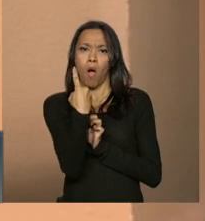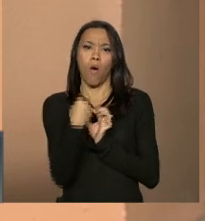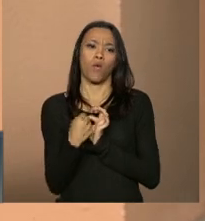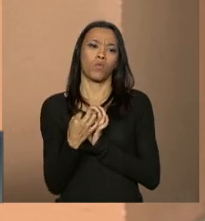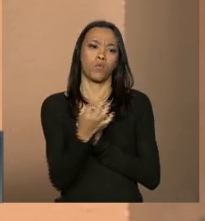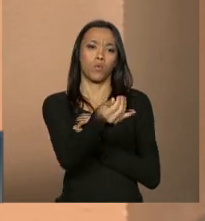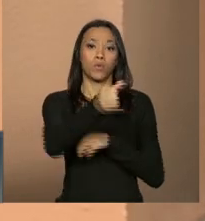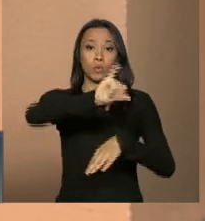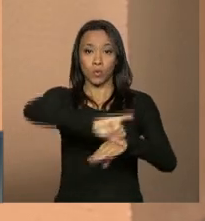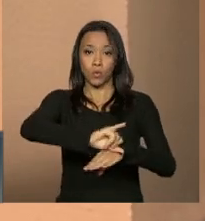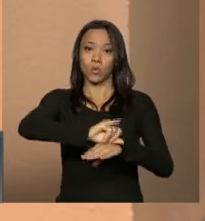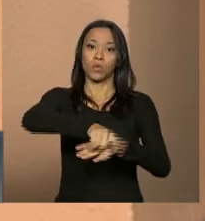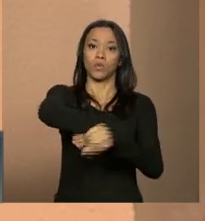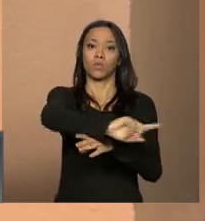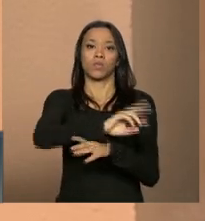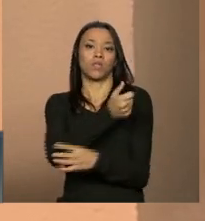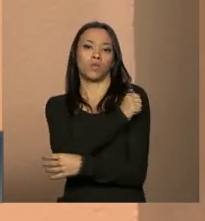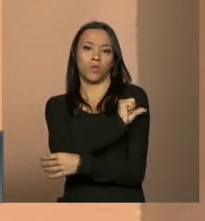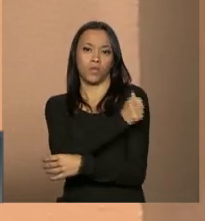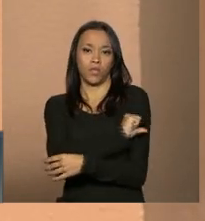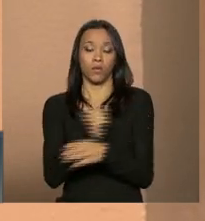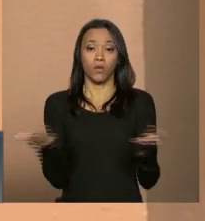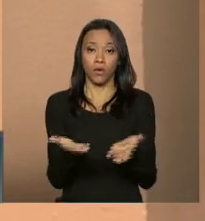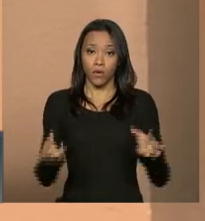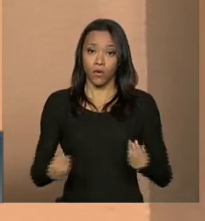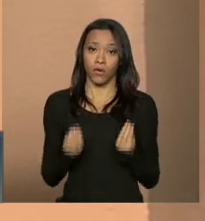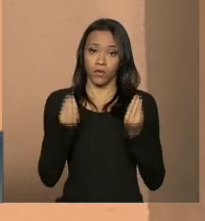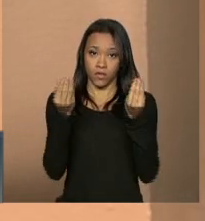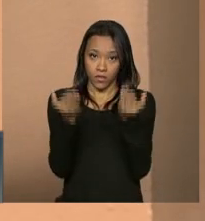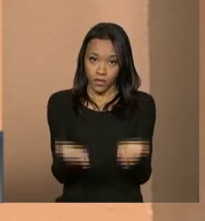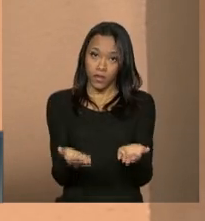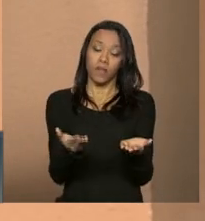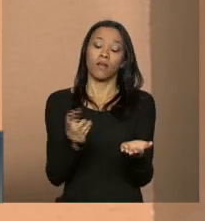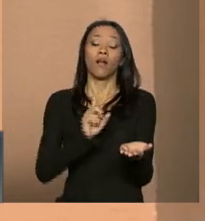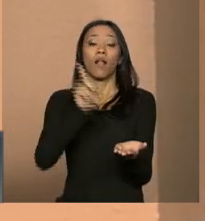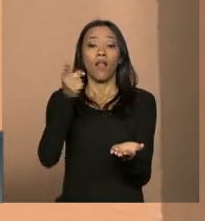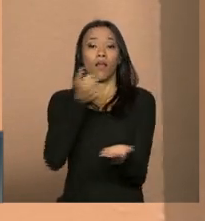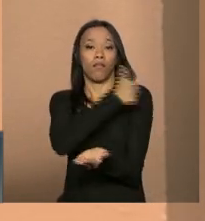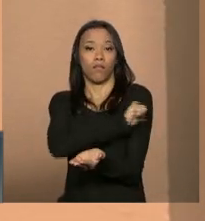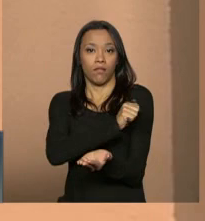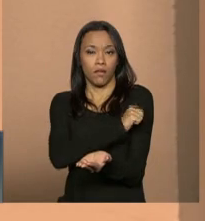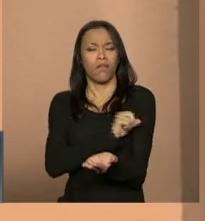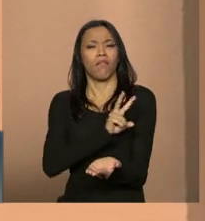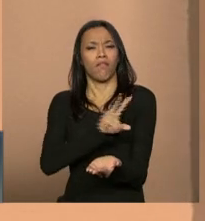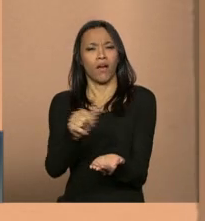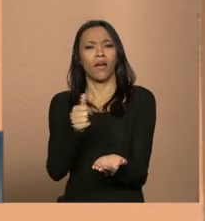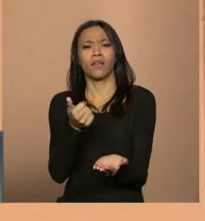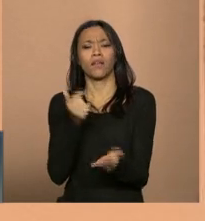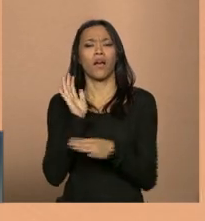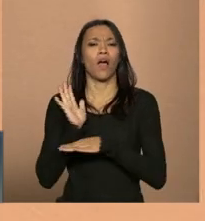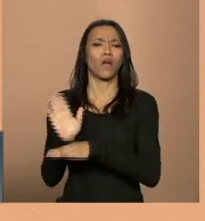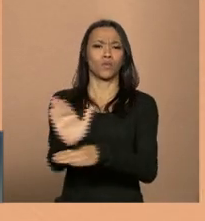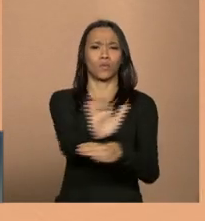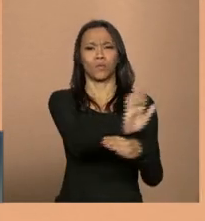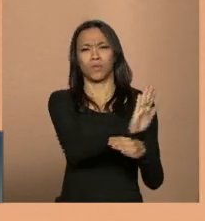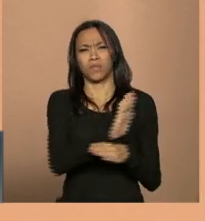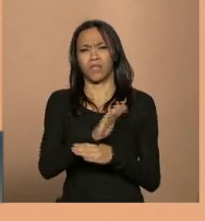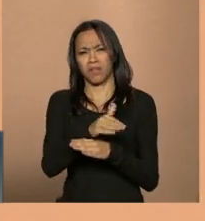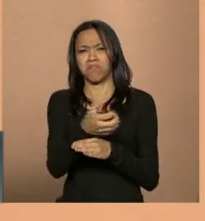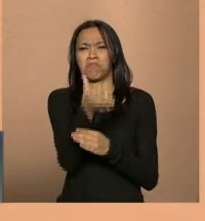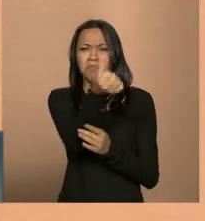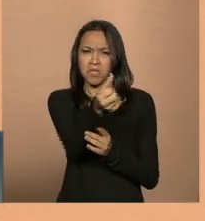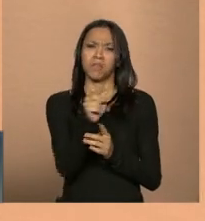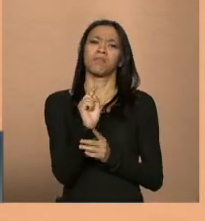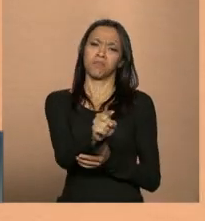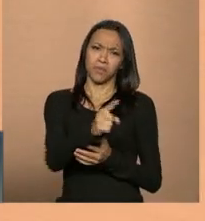e essa entrega de hoje lá no Rio de Janeiro vai atingir cerca de 6.000 pessoas 6.000